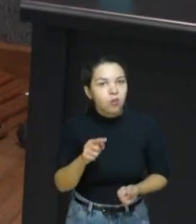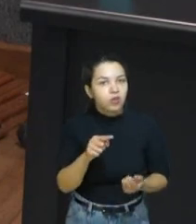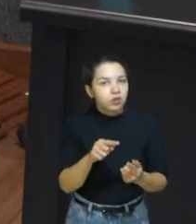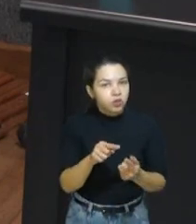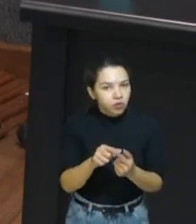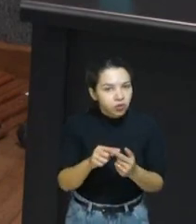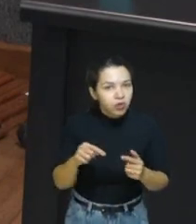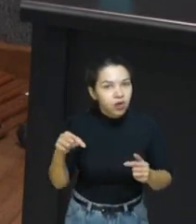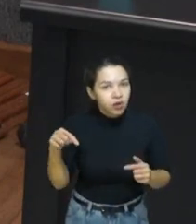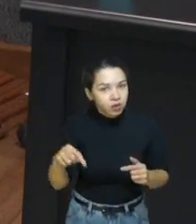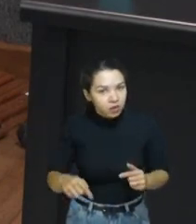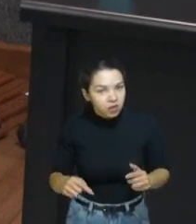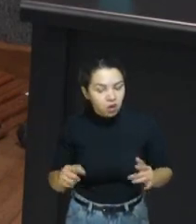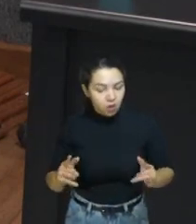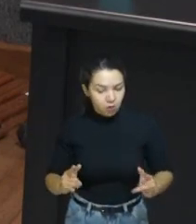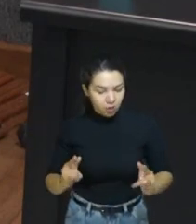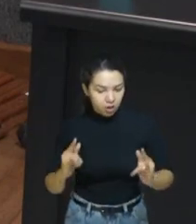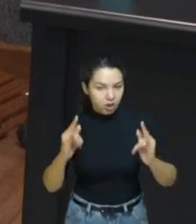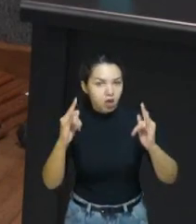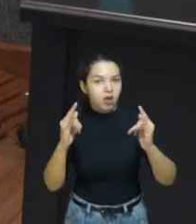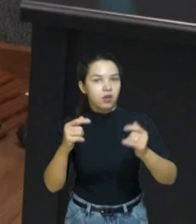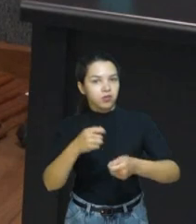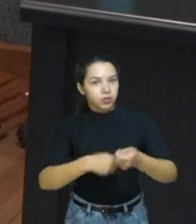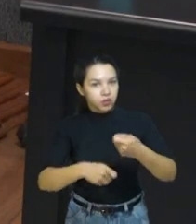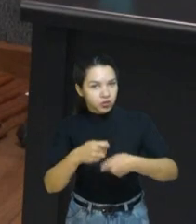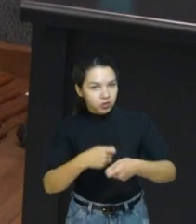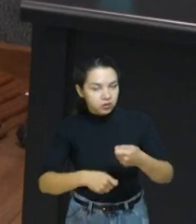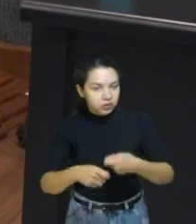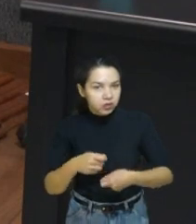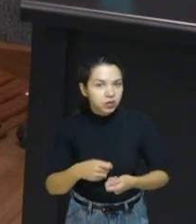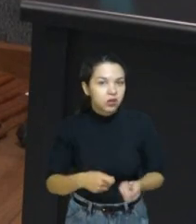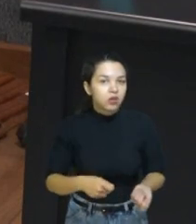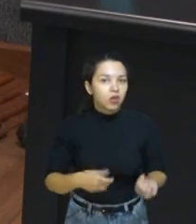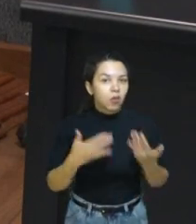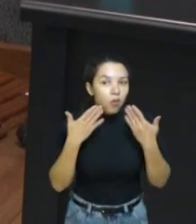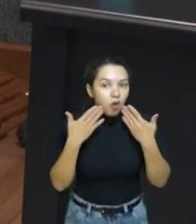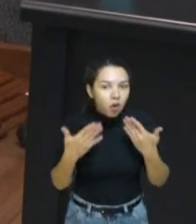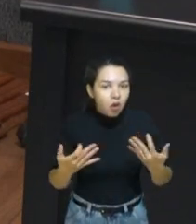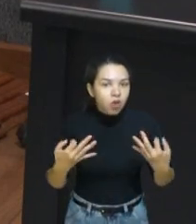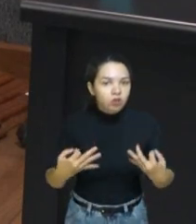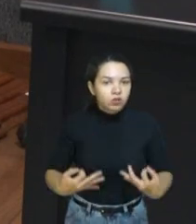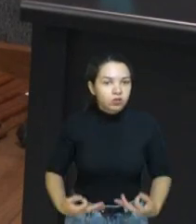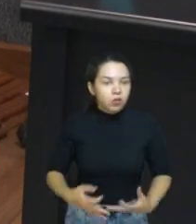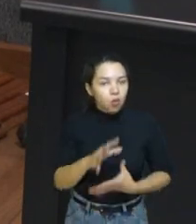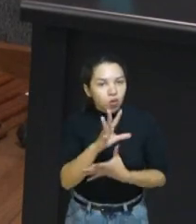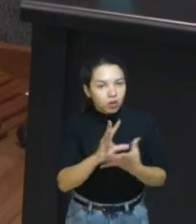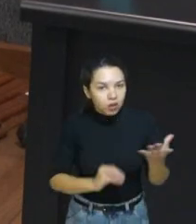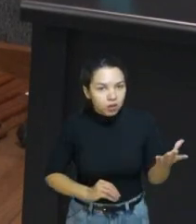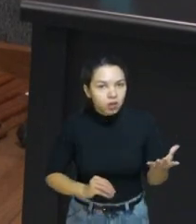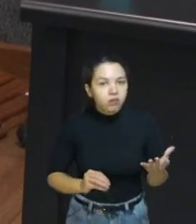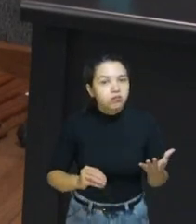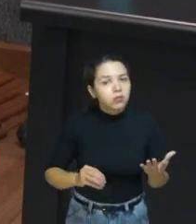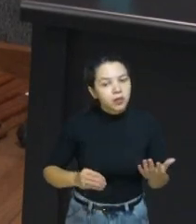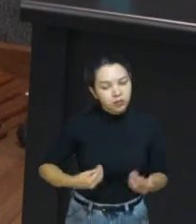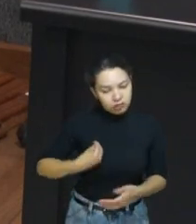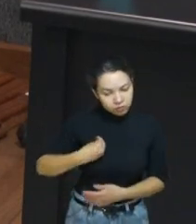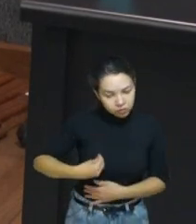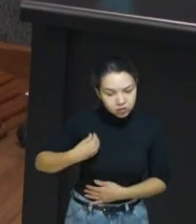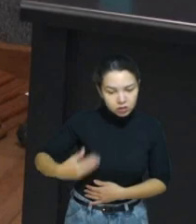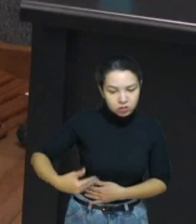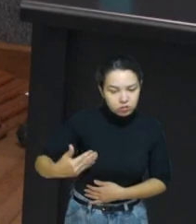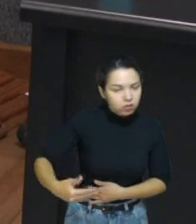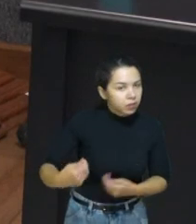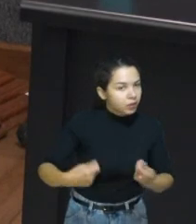do prédio, como um exemplo, né? Mas também que isso seja presente diariamente na vida legislativa e que mude